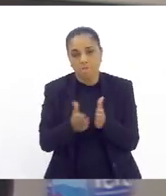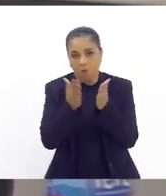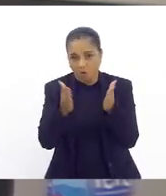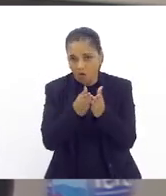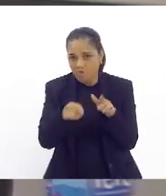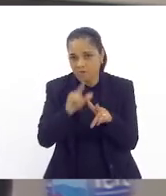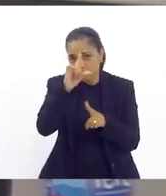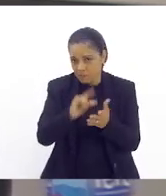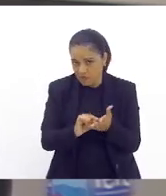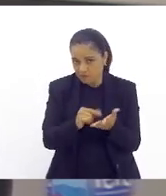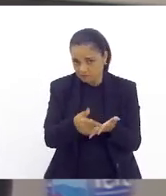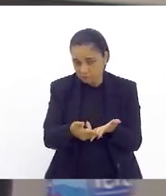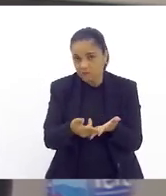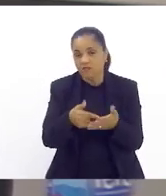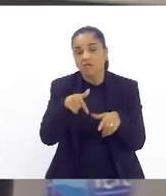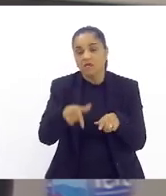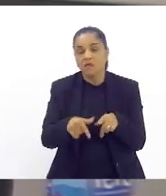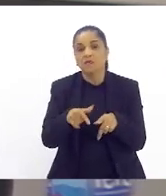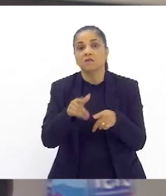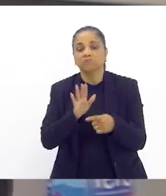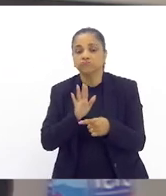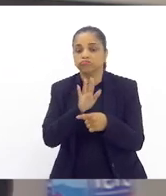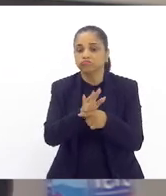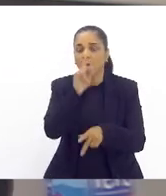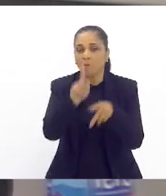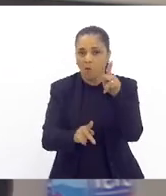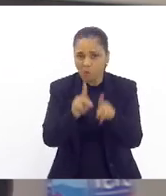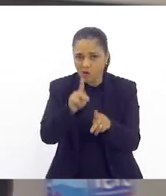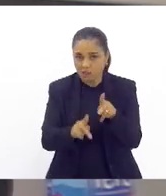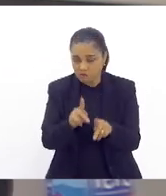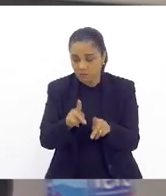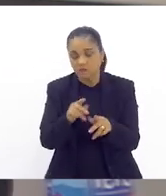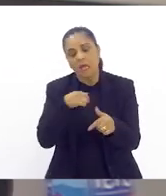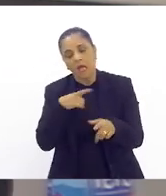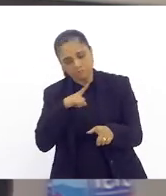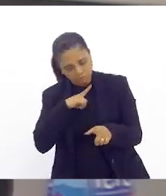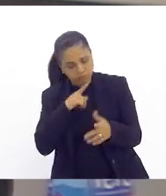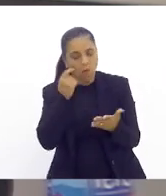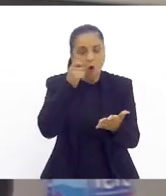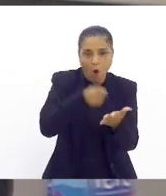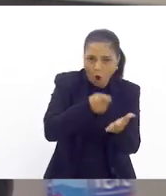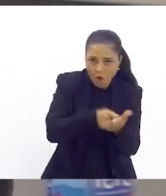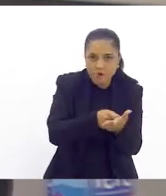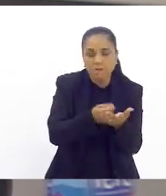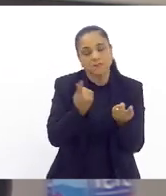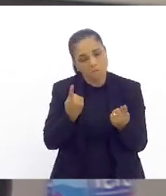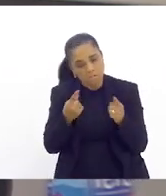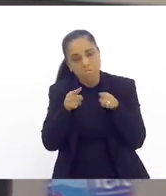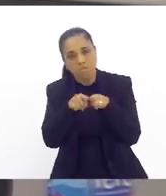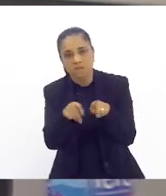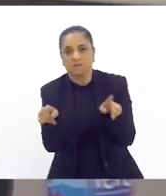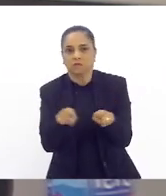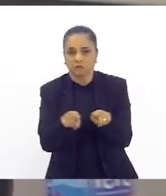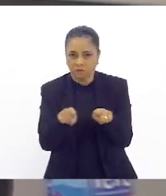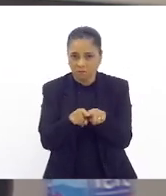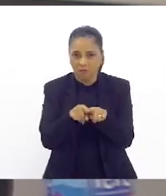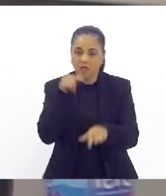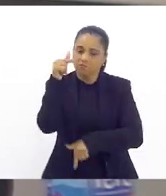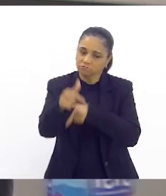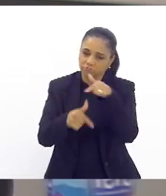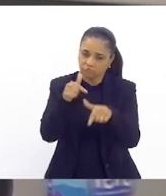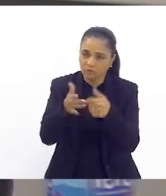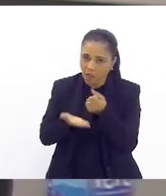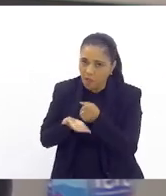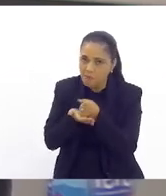a realidade aqui do Rio de Janeiro então a gente cobra mais ao mesmo tempo é parceira estamos apoiando uma série de iniciativa